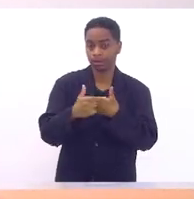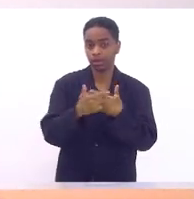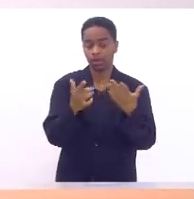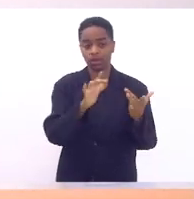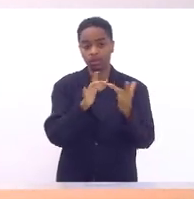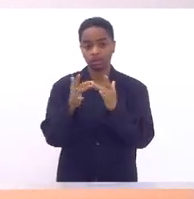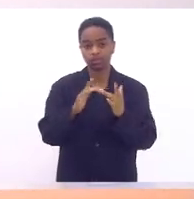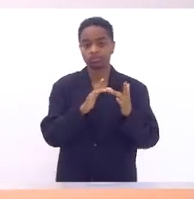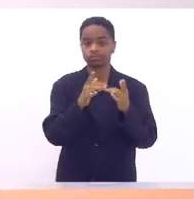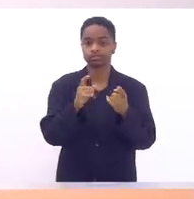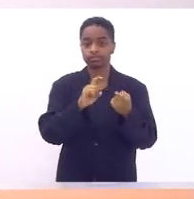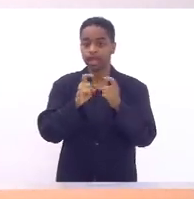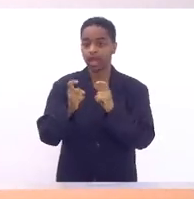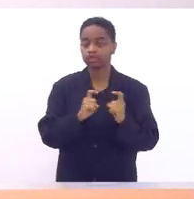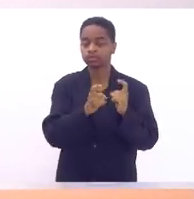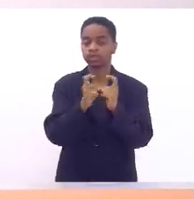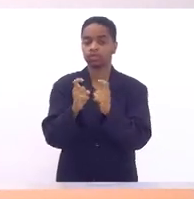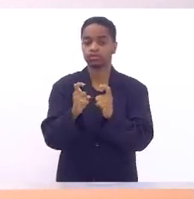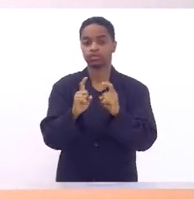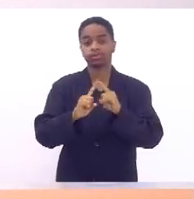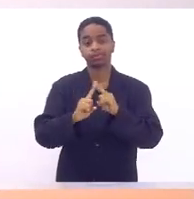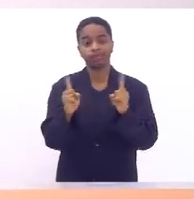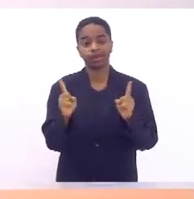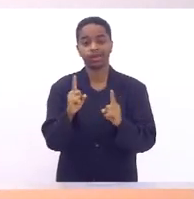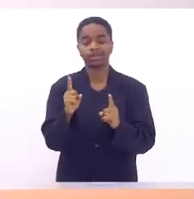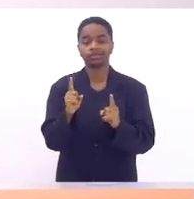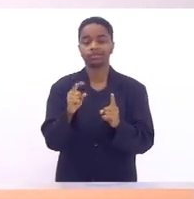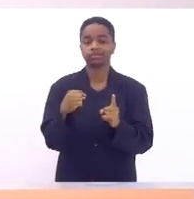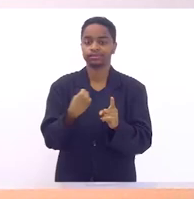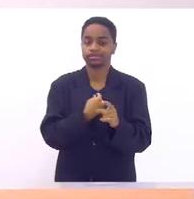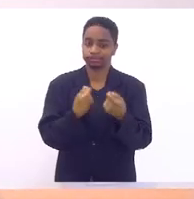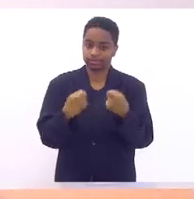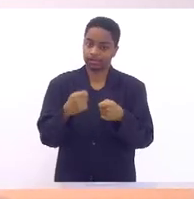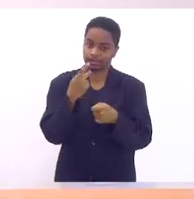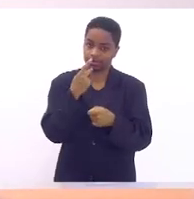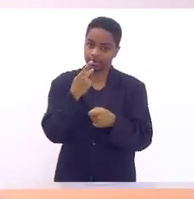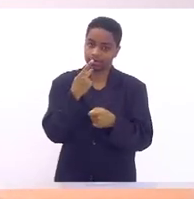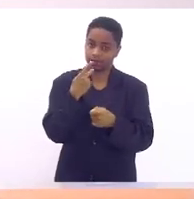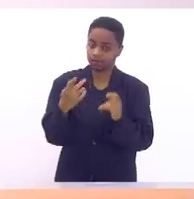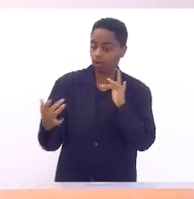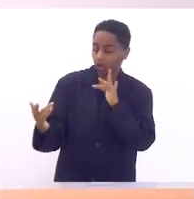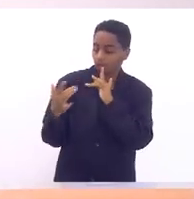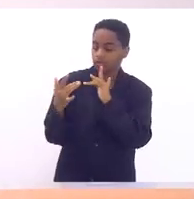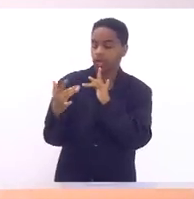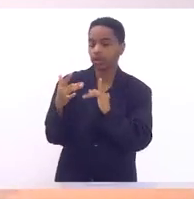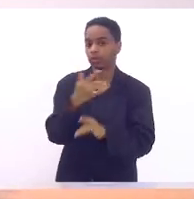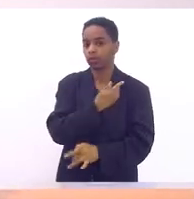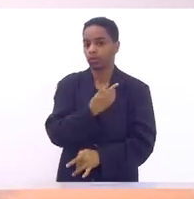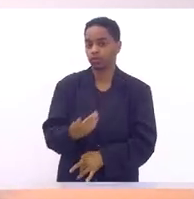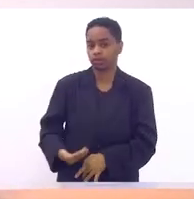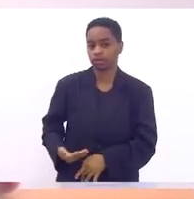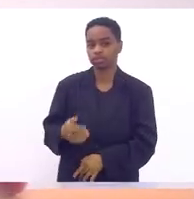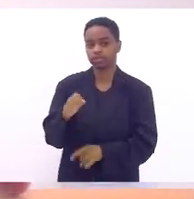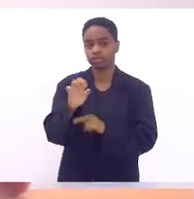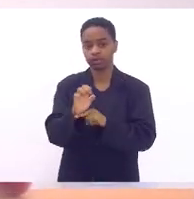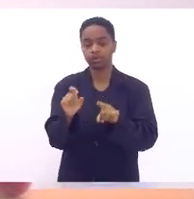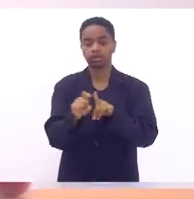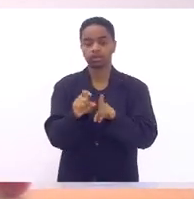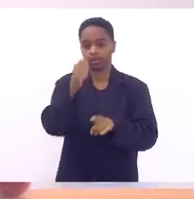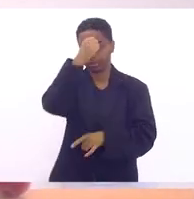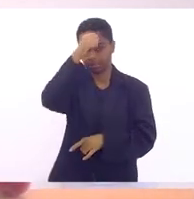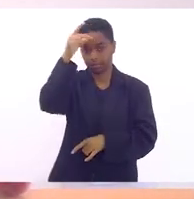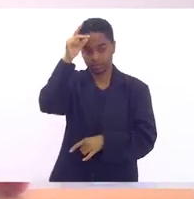articulador né E inevitavelmente a gente vai ter que falar com o governo do estado mas também falar com as prefeituras